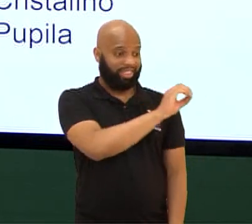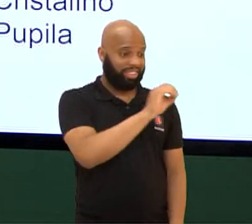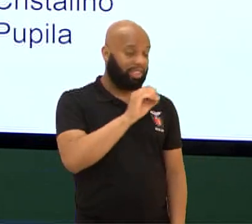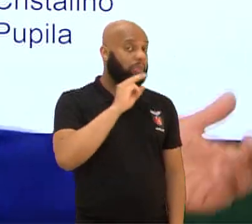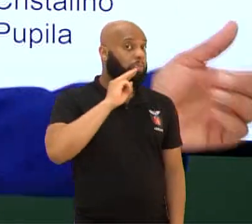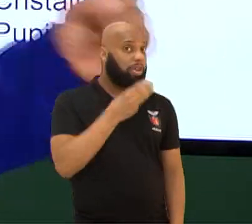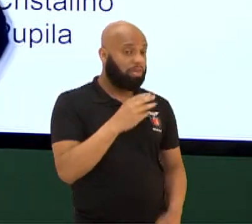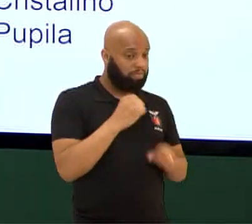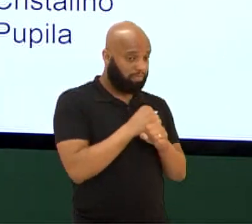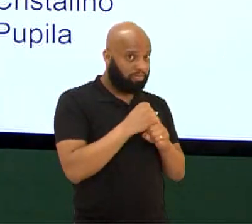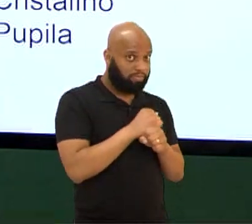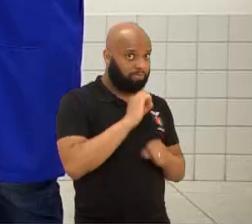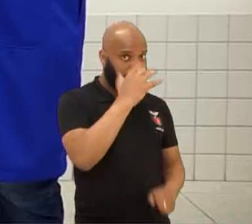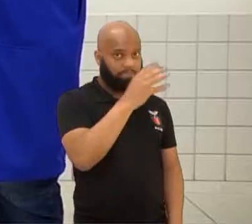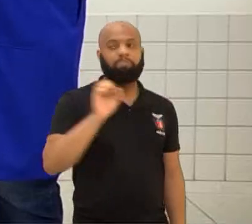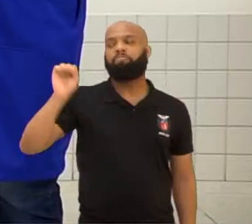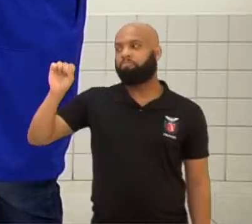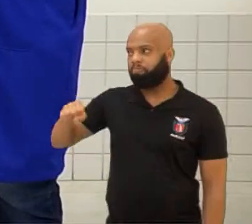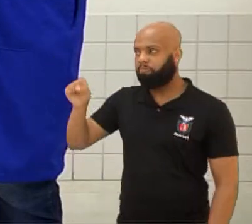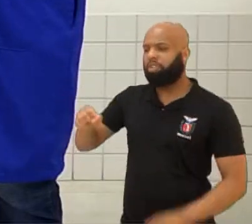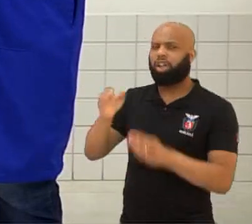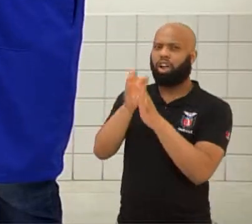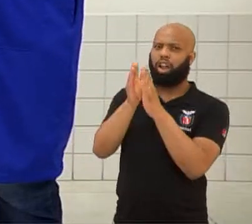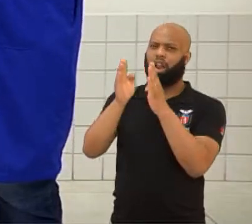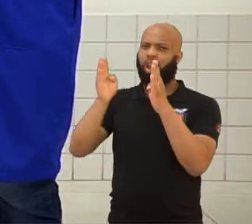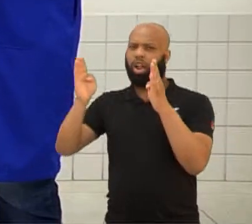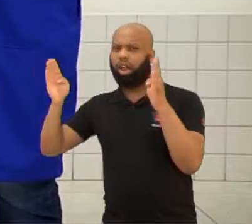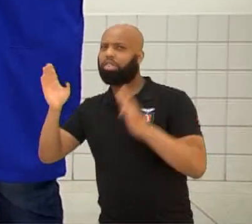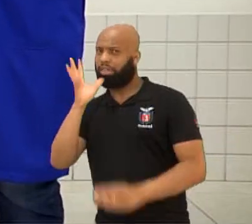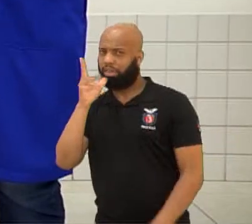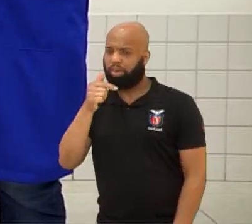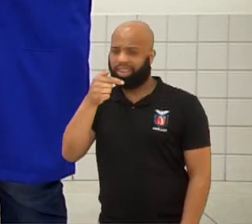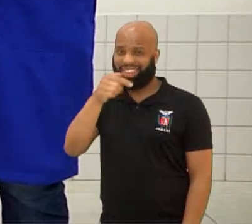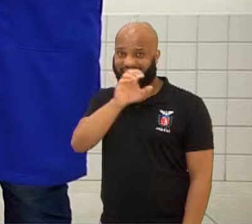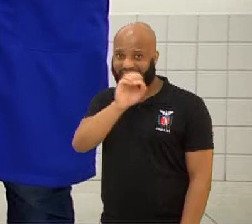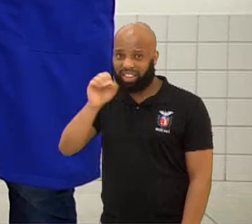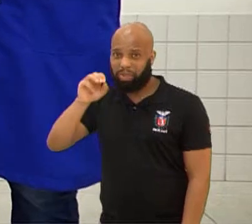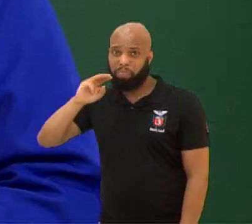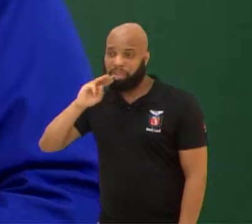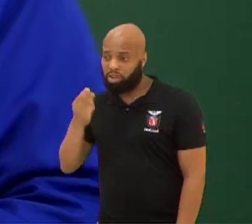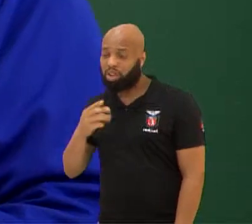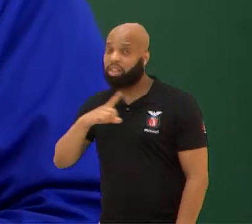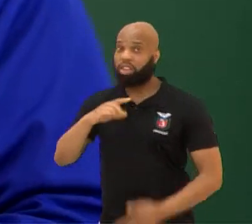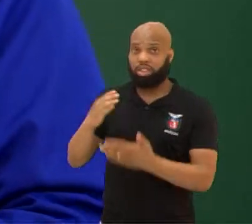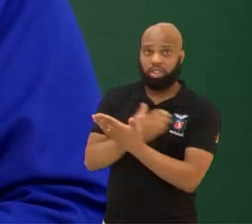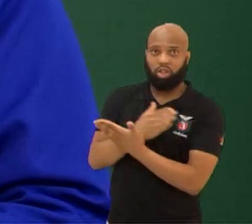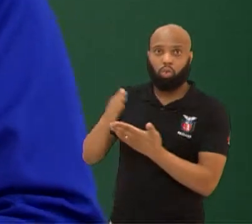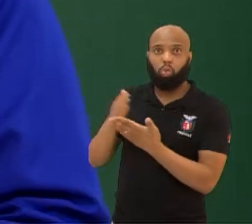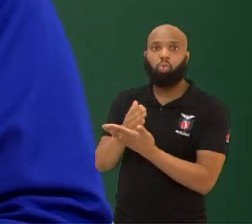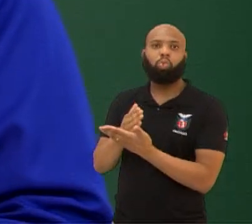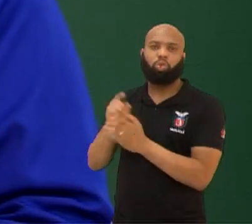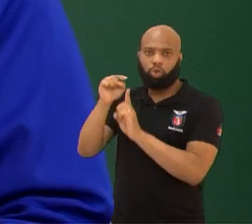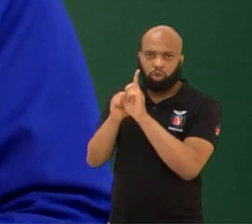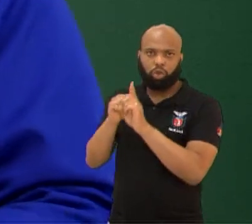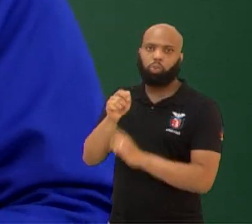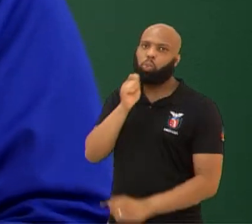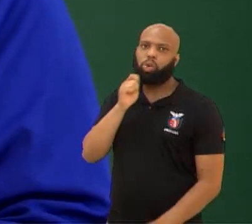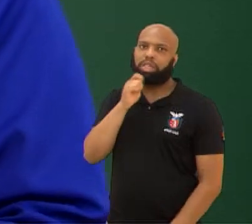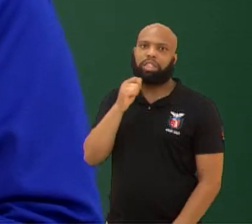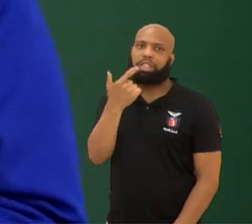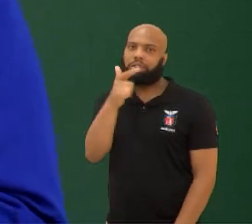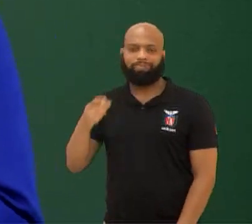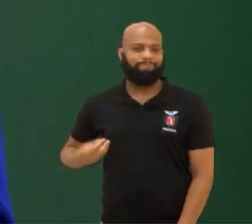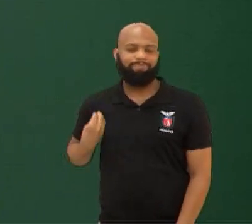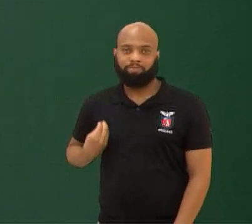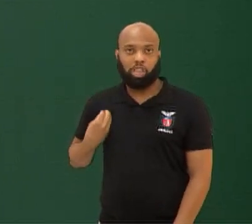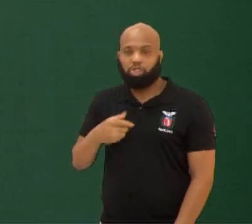isso aconteceu, né, professor Jorge? Sim, esse processo foi bem longo, tá? Inclusive algumas espécies ainda não conseguem enxergar cores, mas têm visões bem mais profundas